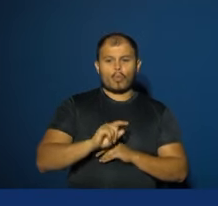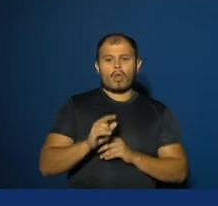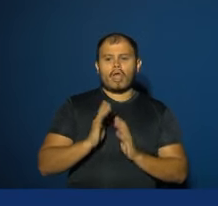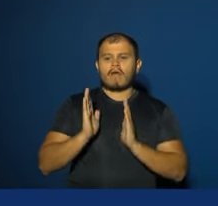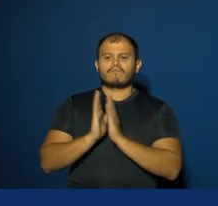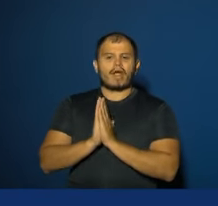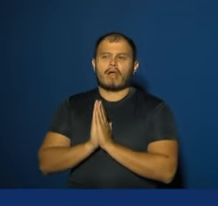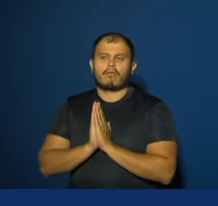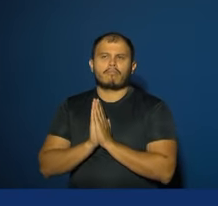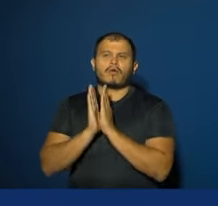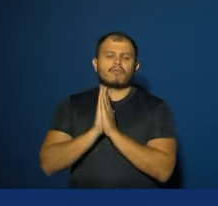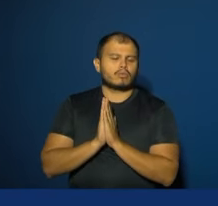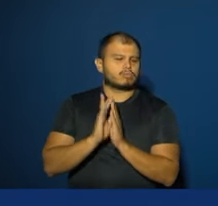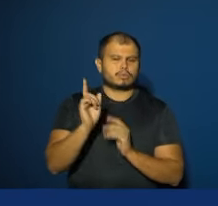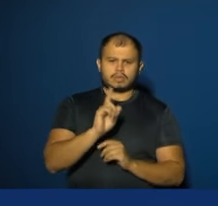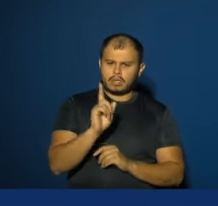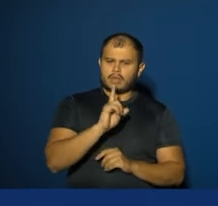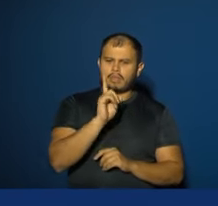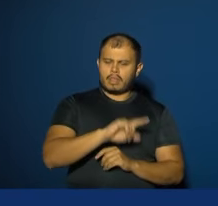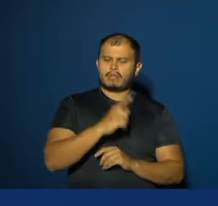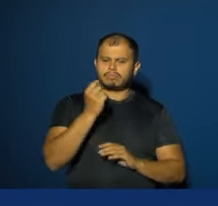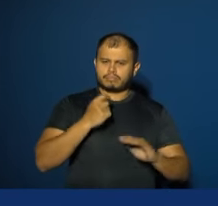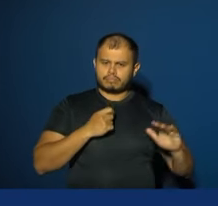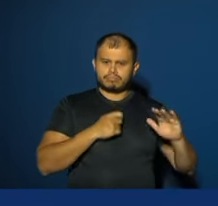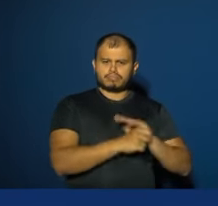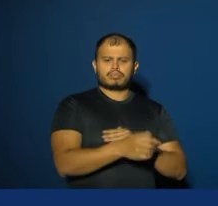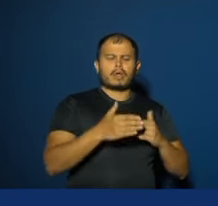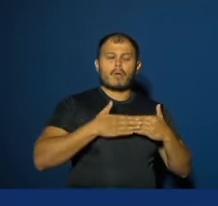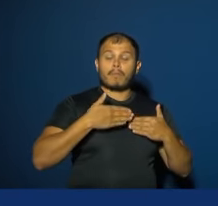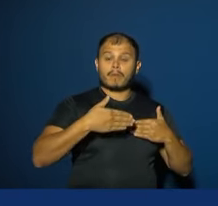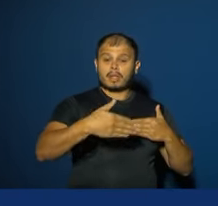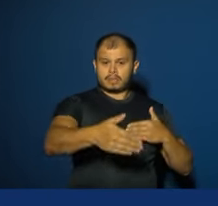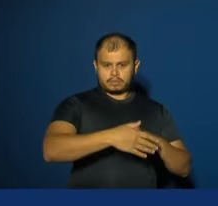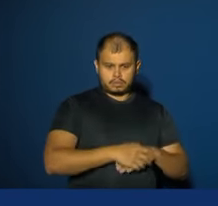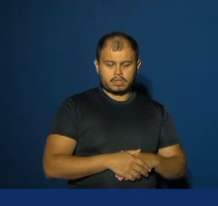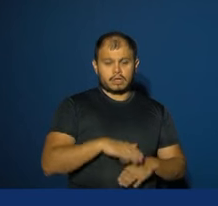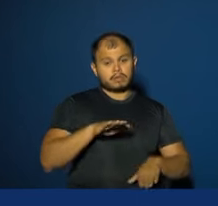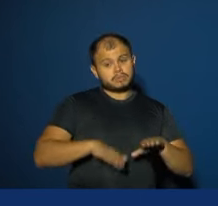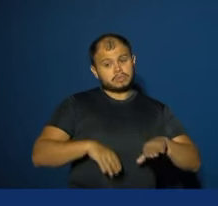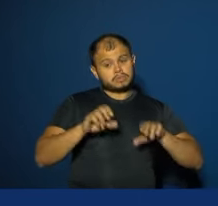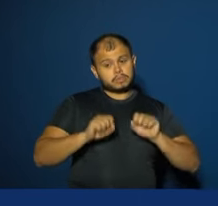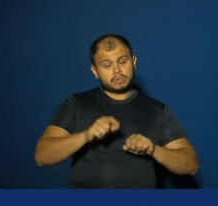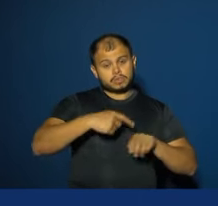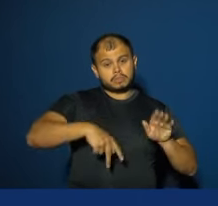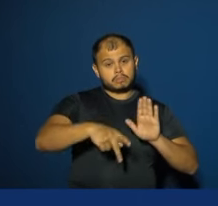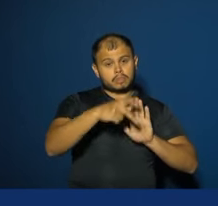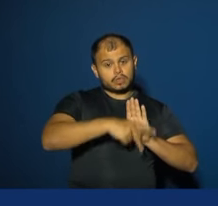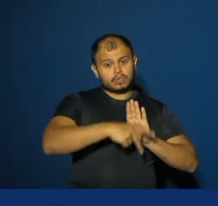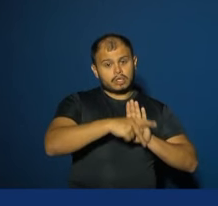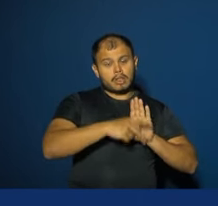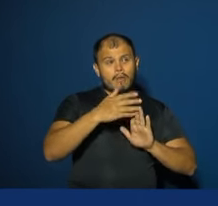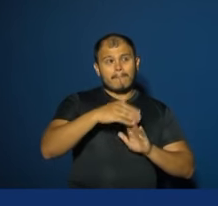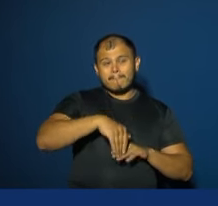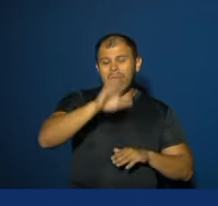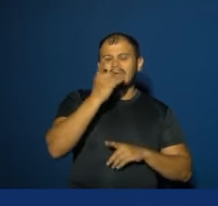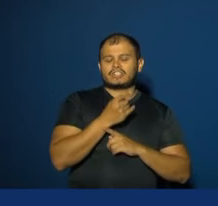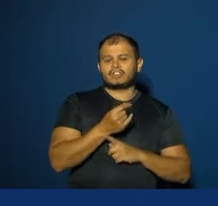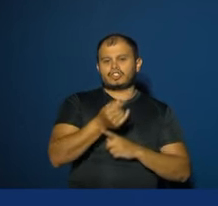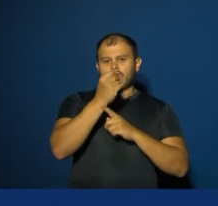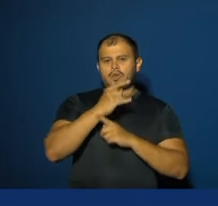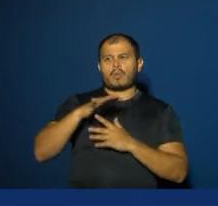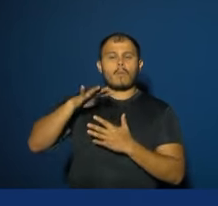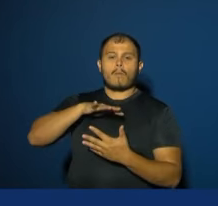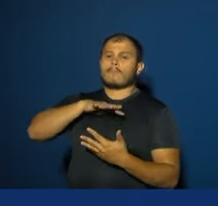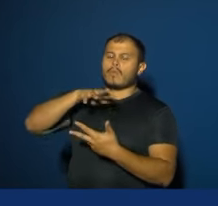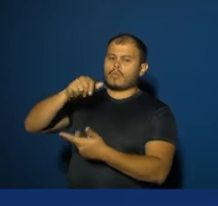ninguém investir no Brasil em investimento de infraestrutura de longo prazo Talvez os nossos projetos sejam os mais rentáveis do mundo porque o